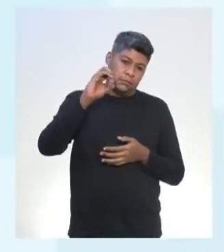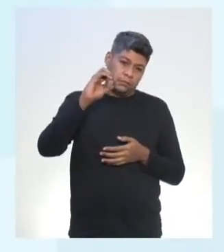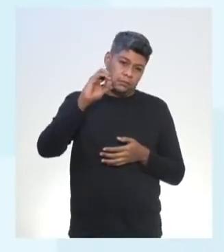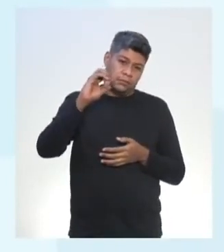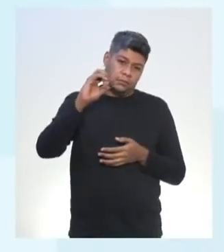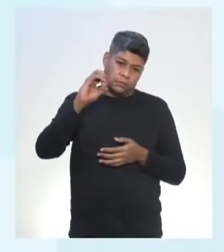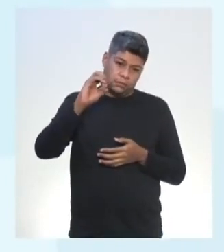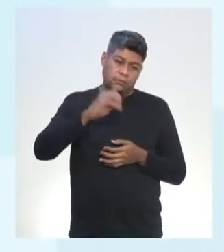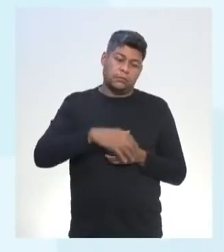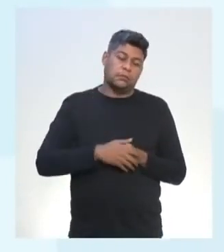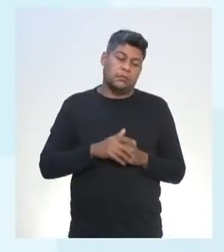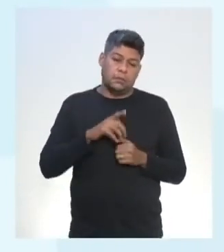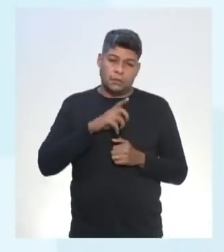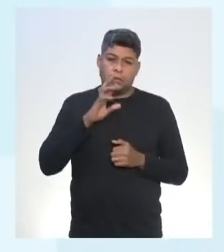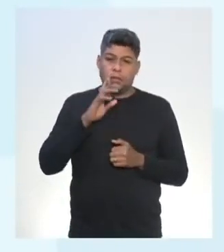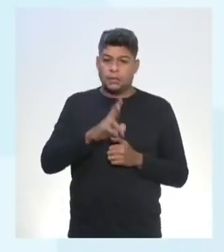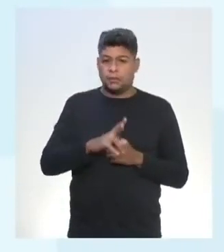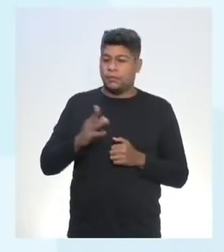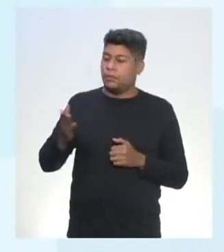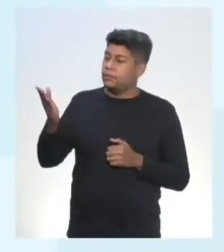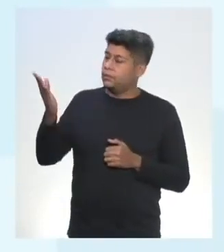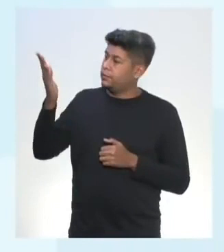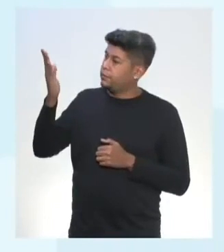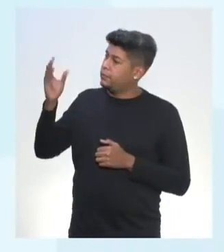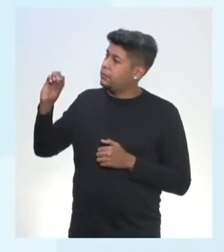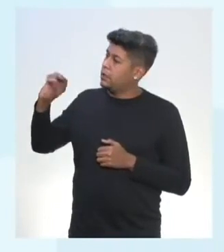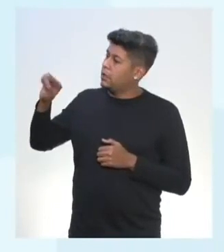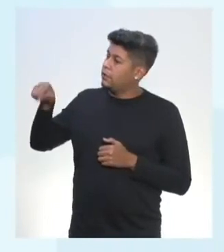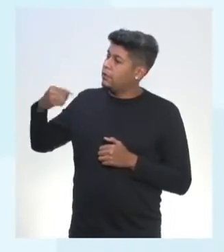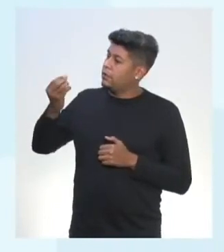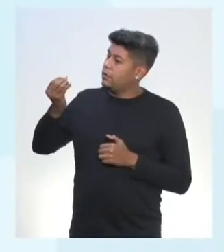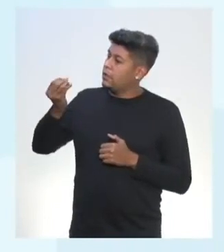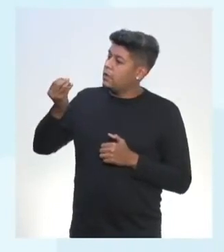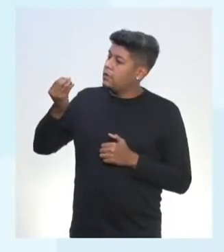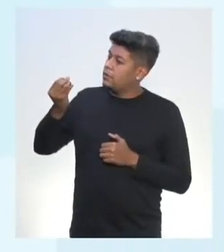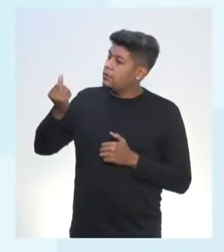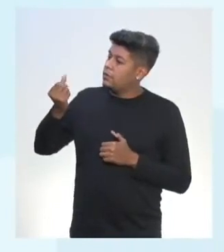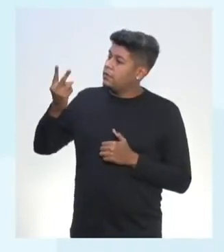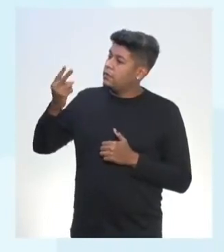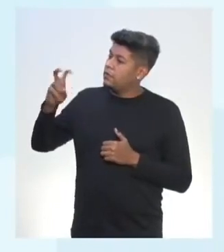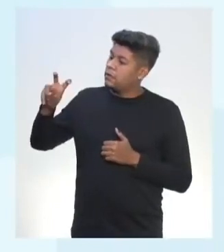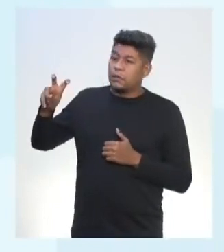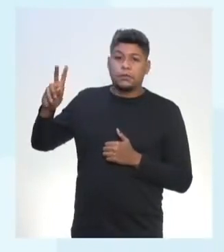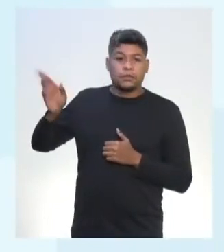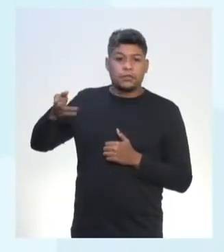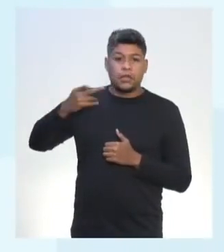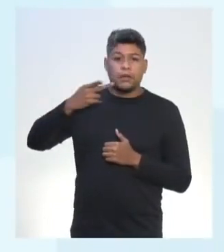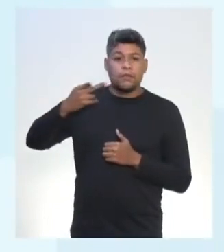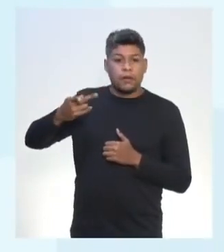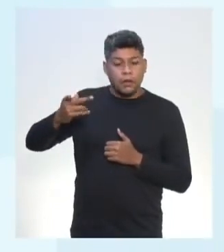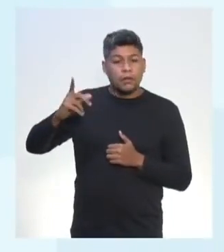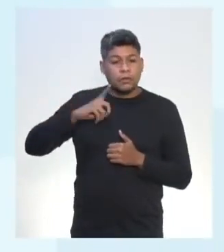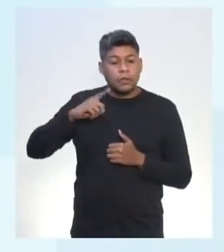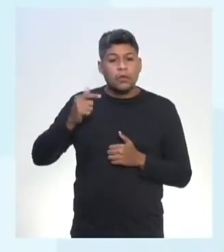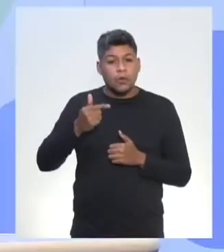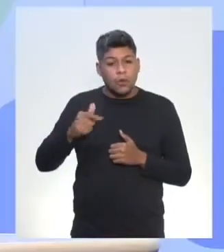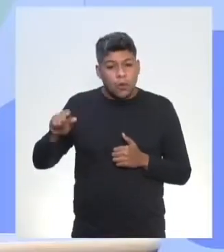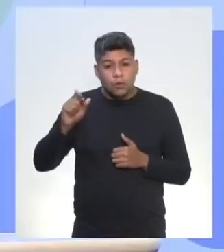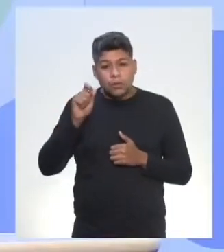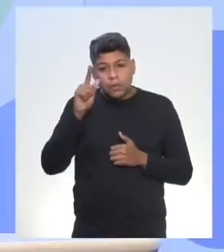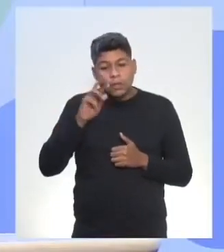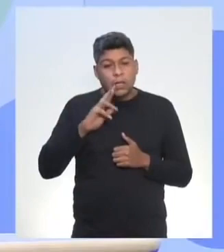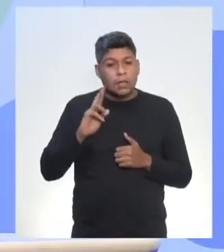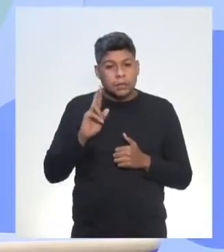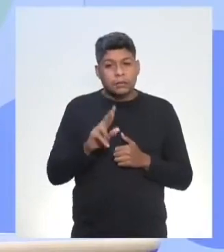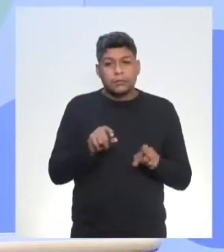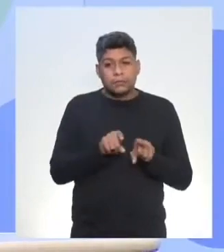aí, você chega nesse resultado de 0,625. Conforme vocês tinham falado. Inclusive, teve outras ideias de